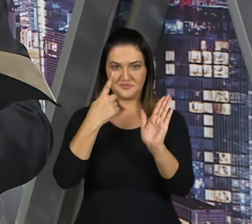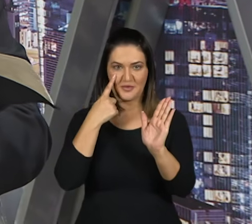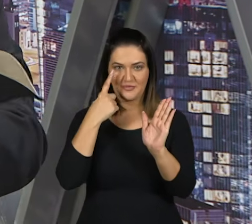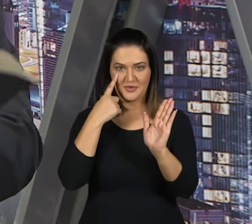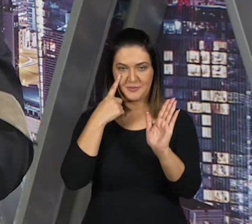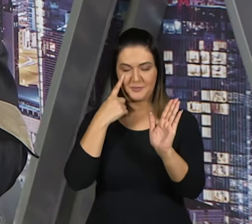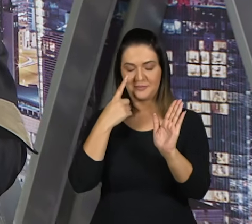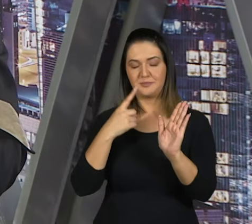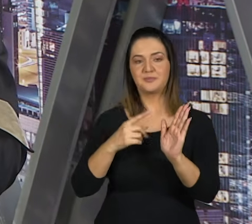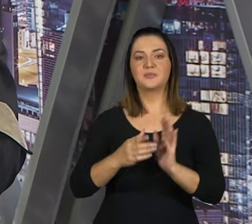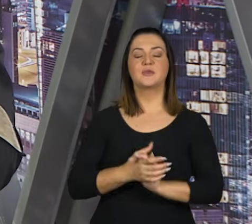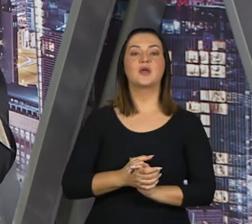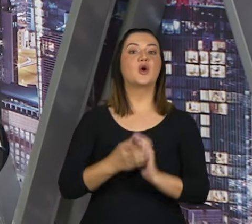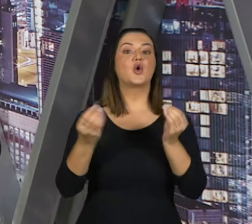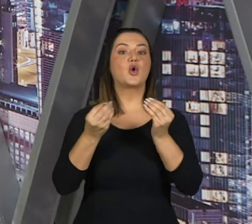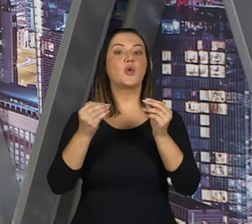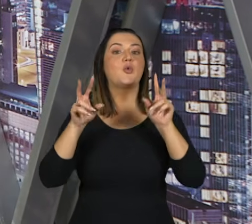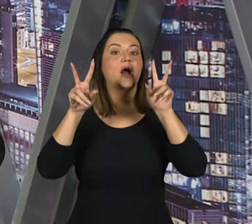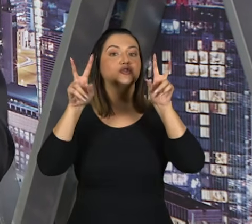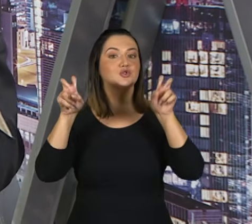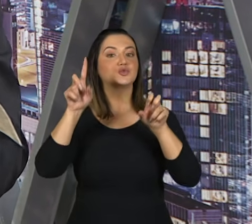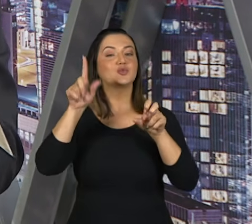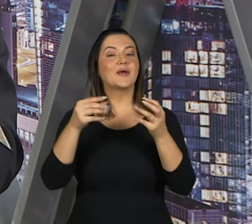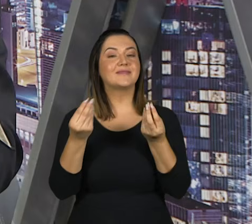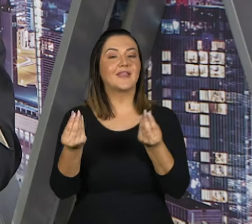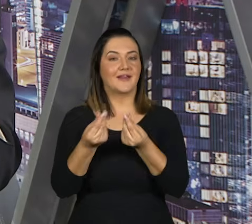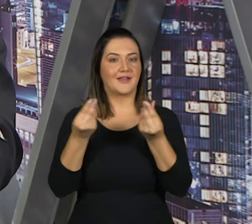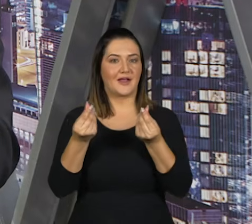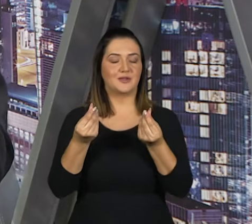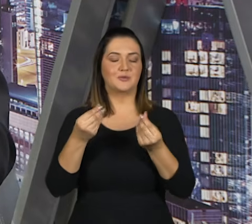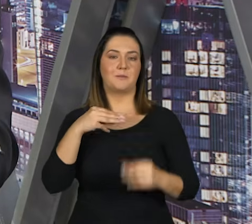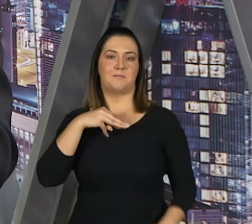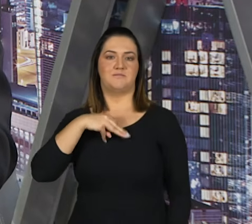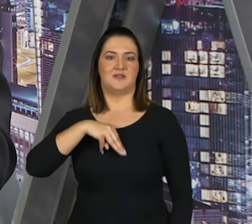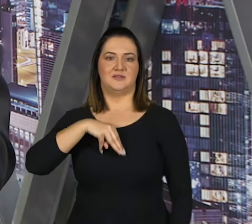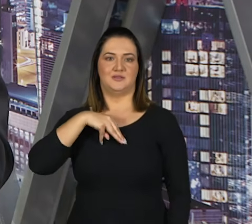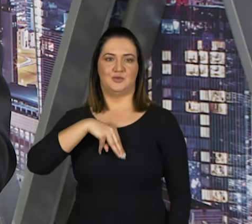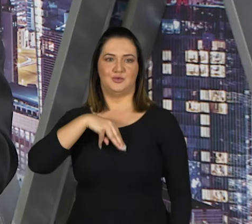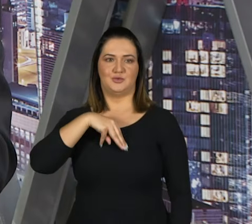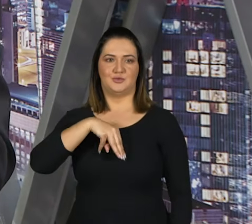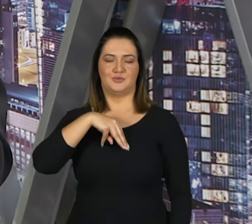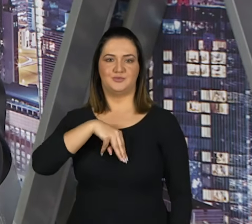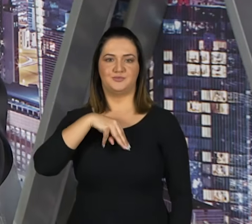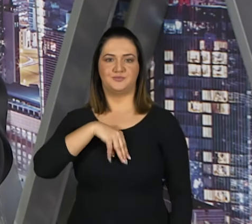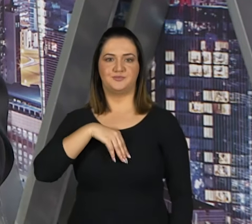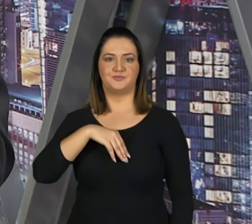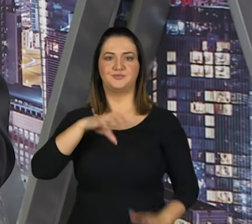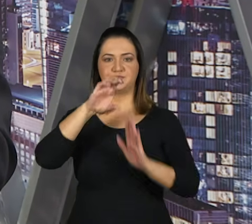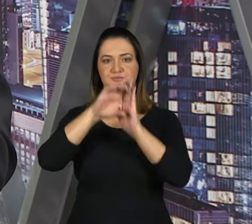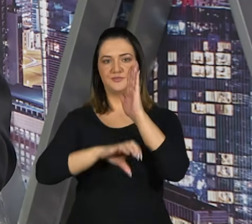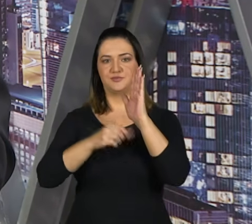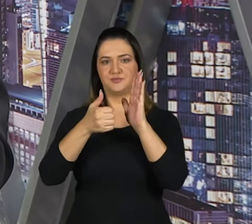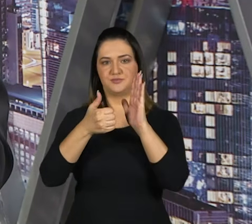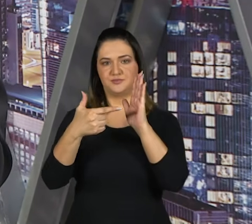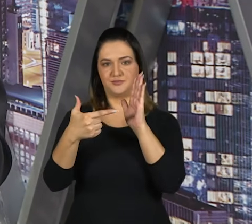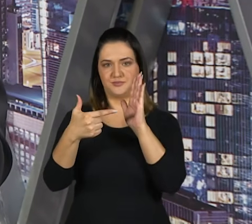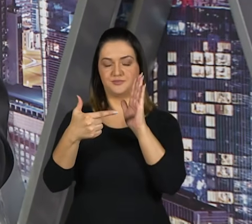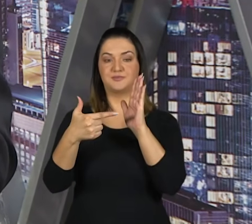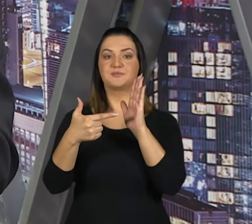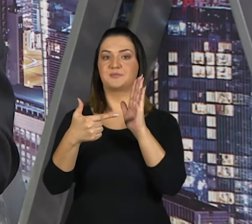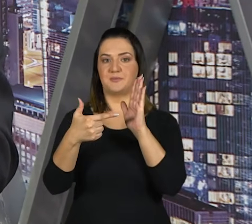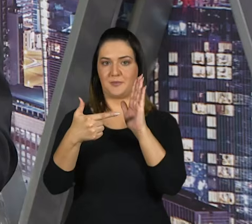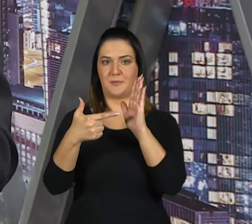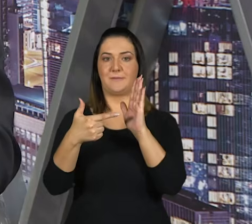Você quer ver uma coisa? Olha só como o assunto é delicado. Vamos para Mateus, no capítulo 12, olha